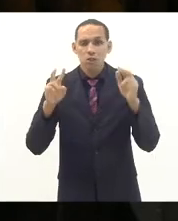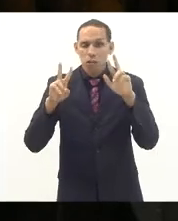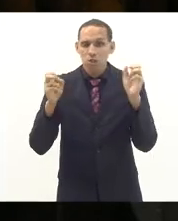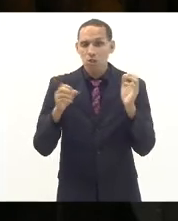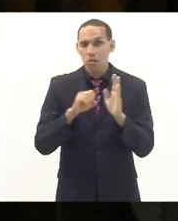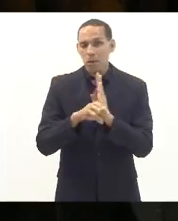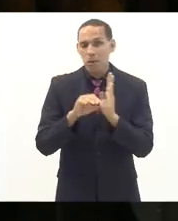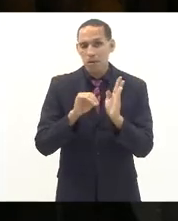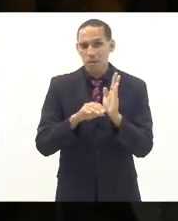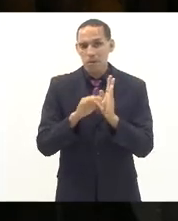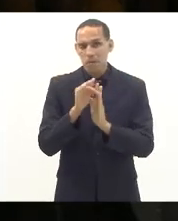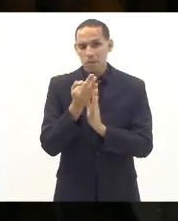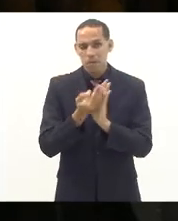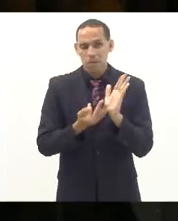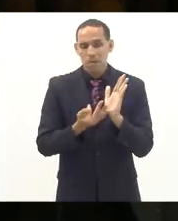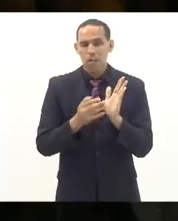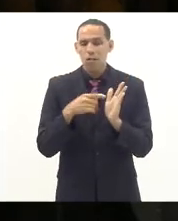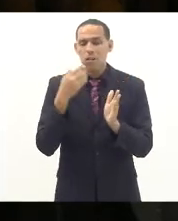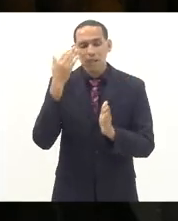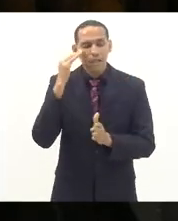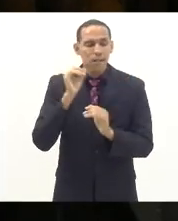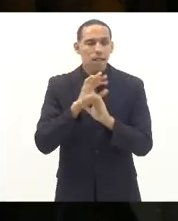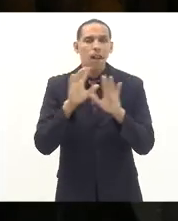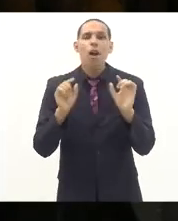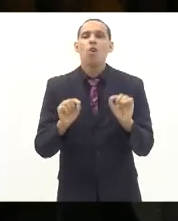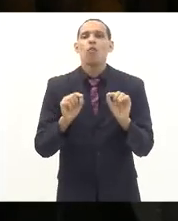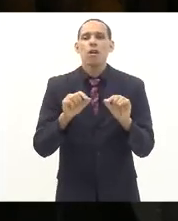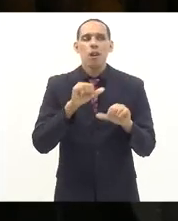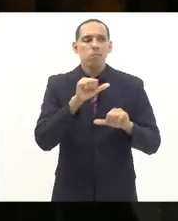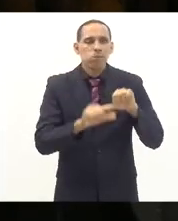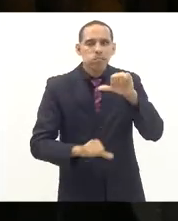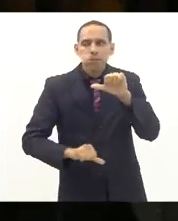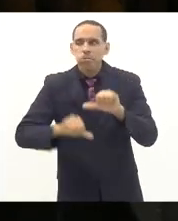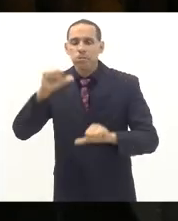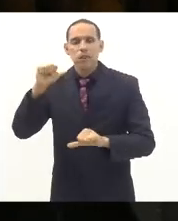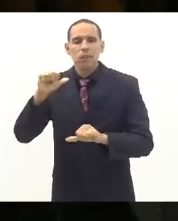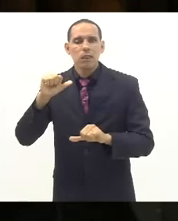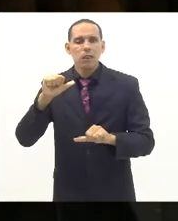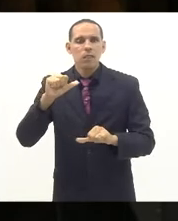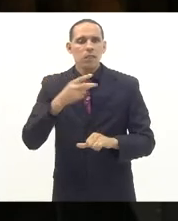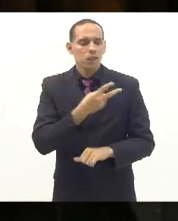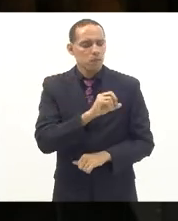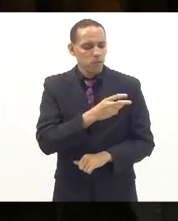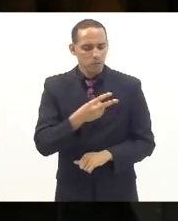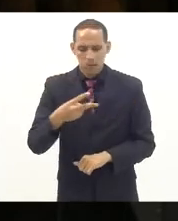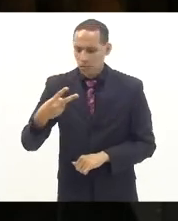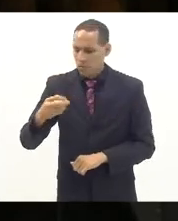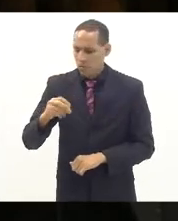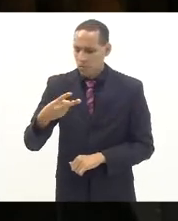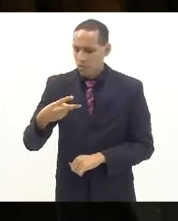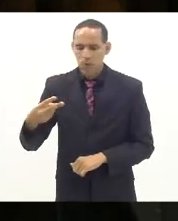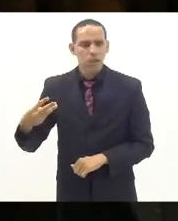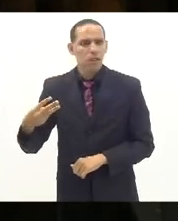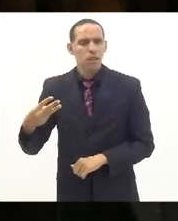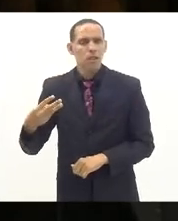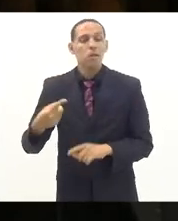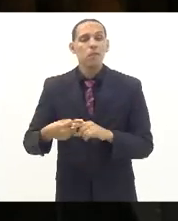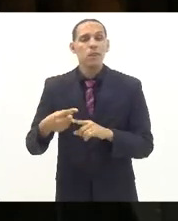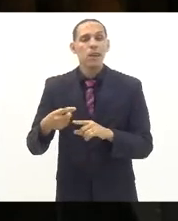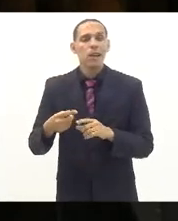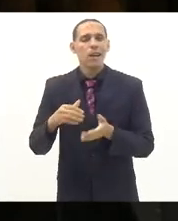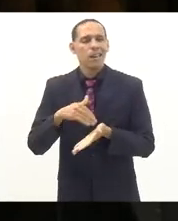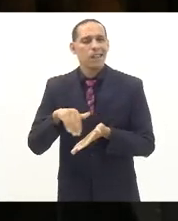E aí entendeu Vou isso porque dessa grande mudança porque a secretaria de